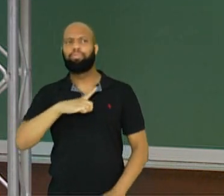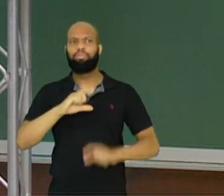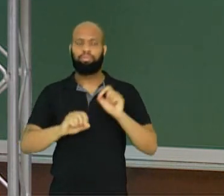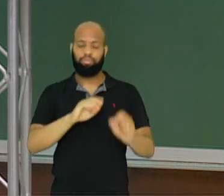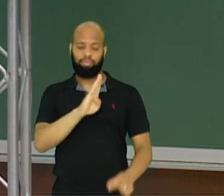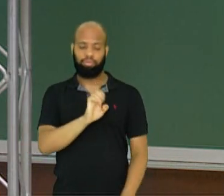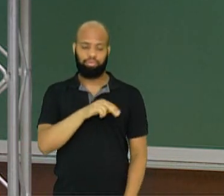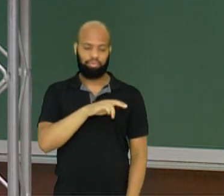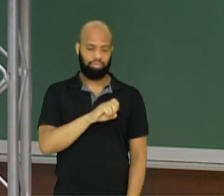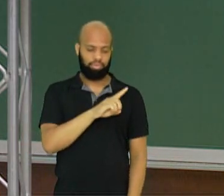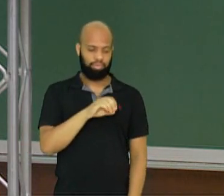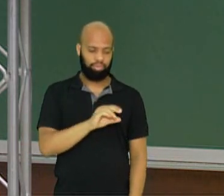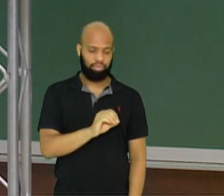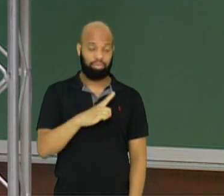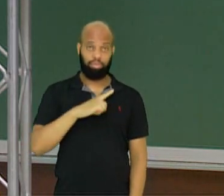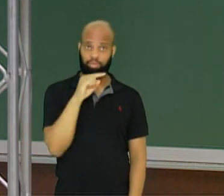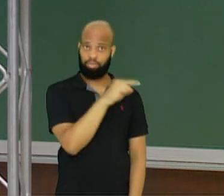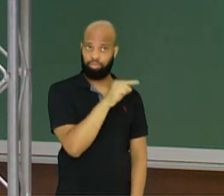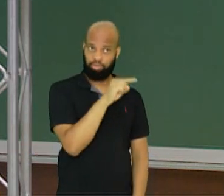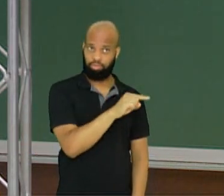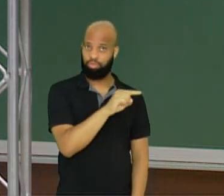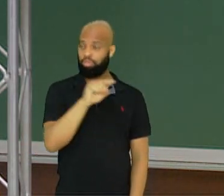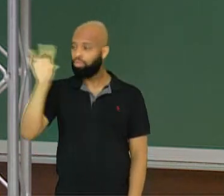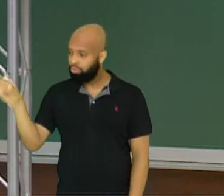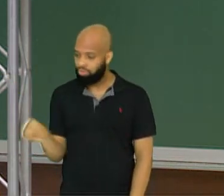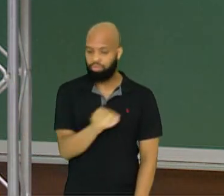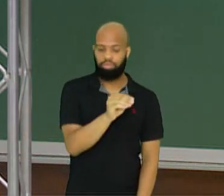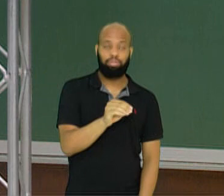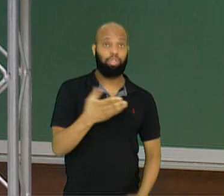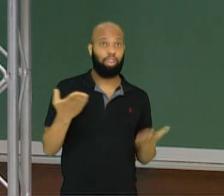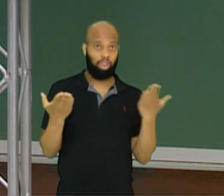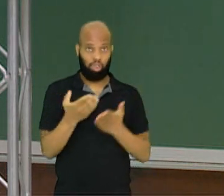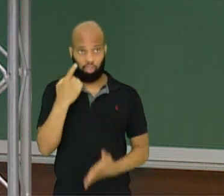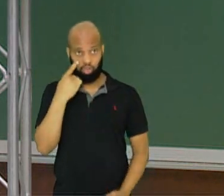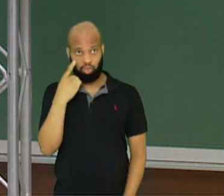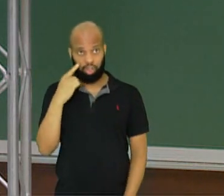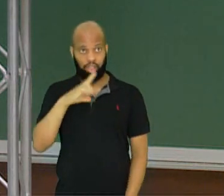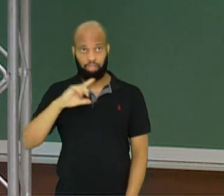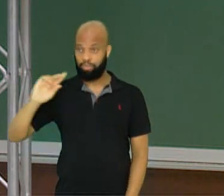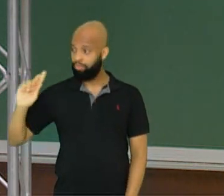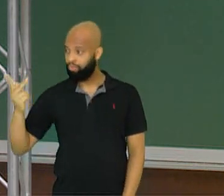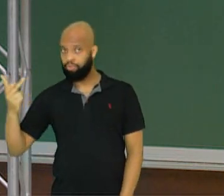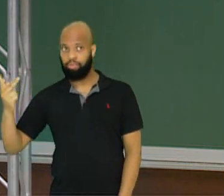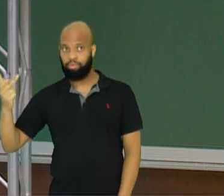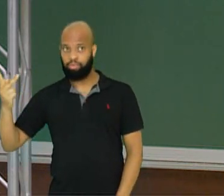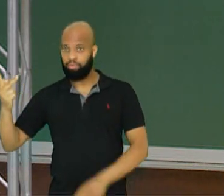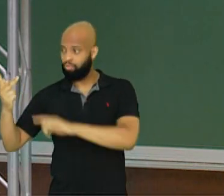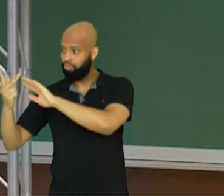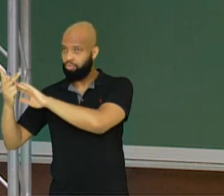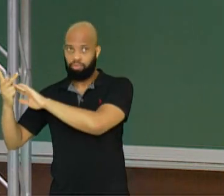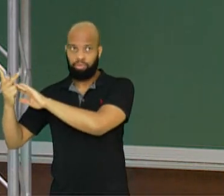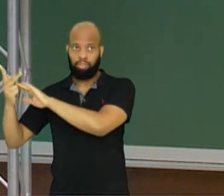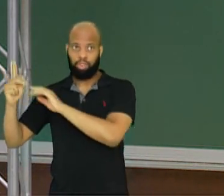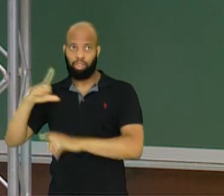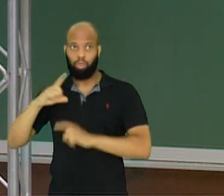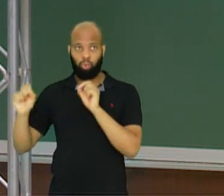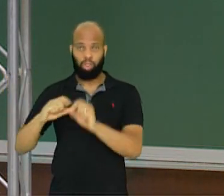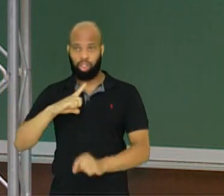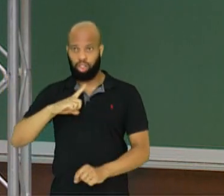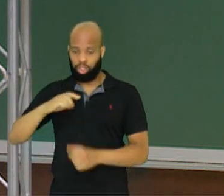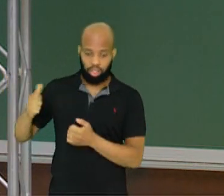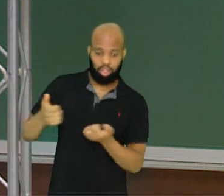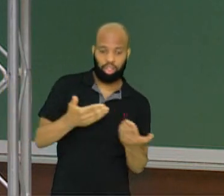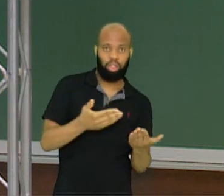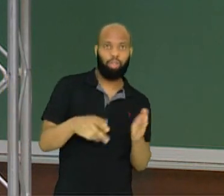está aqui, veio para cá, certo? Então vamos lá. O hidrogênio que está aqui veio do benzeno, ele deu